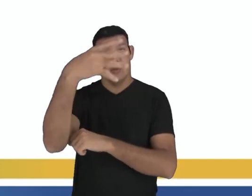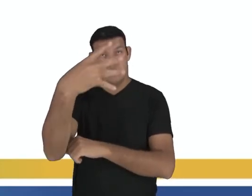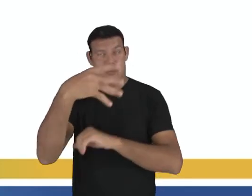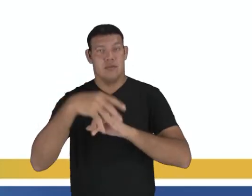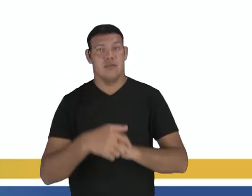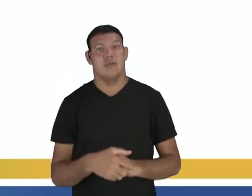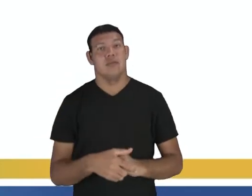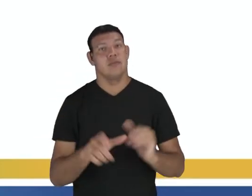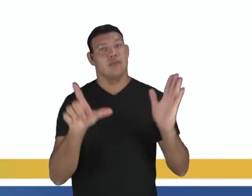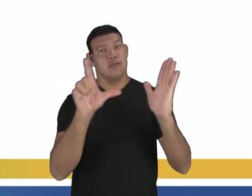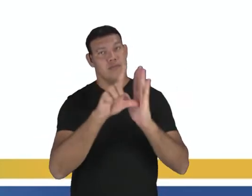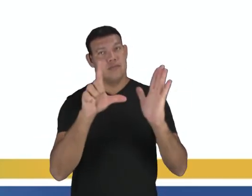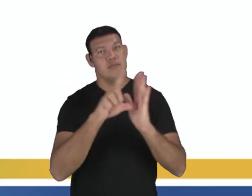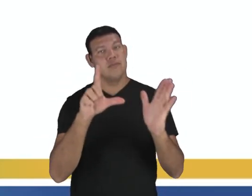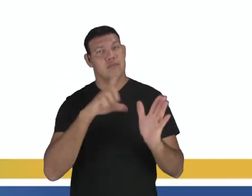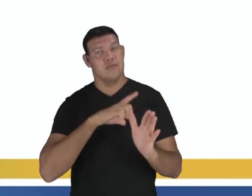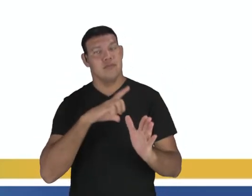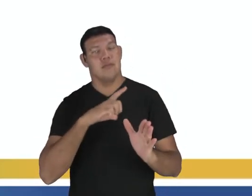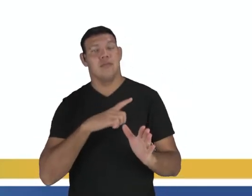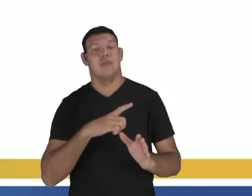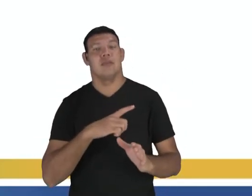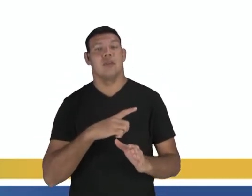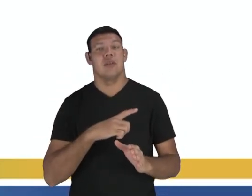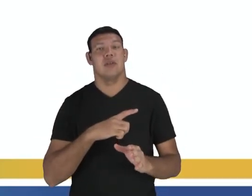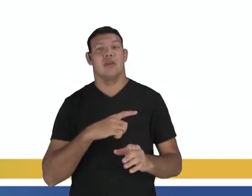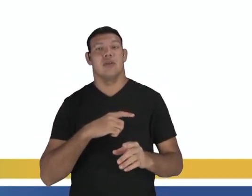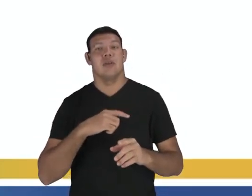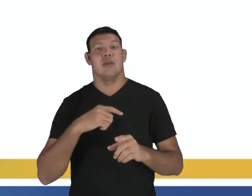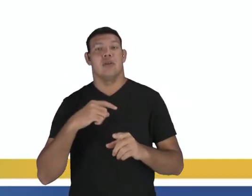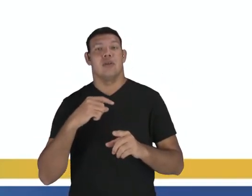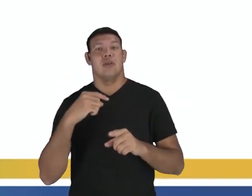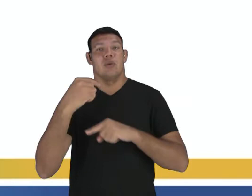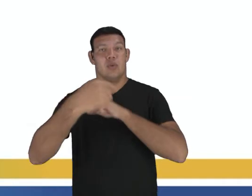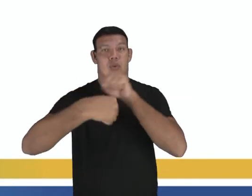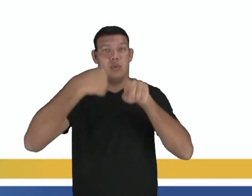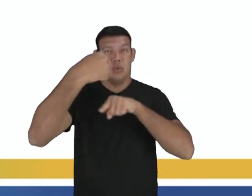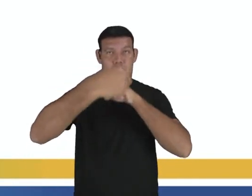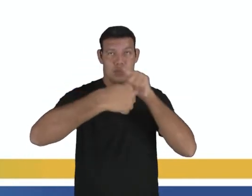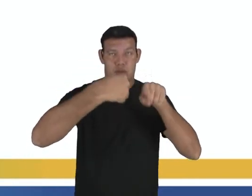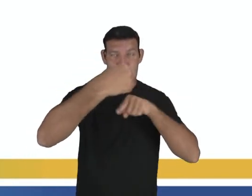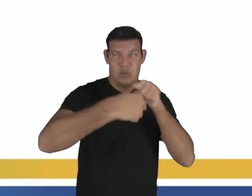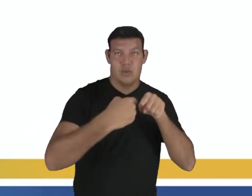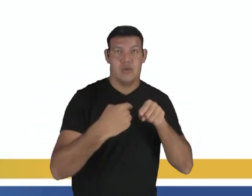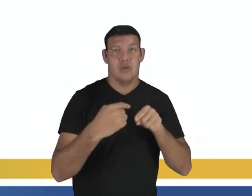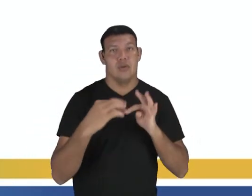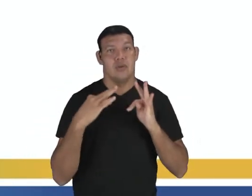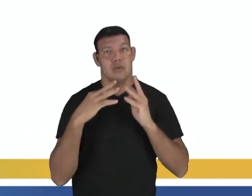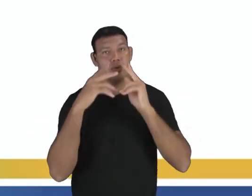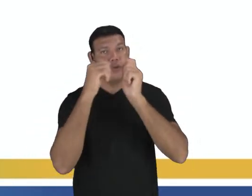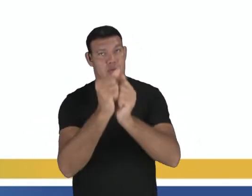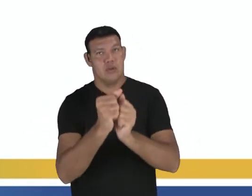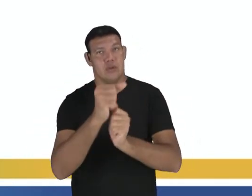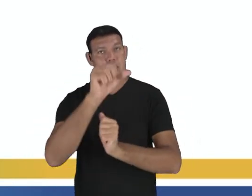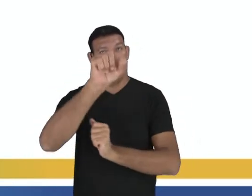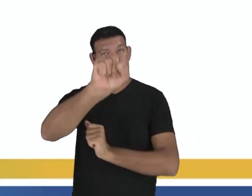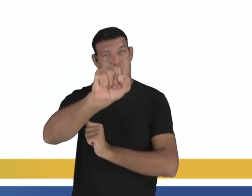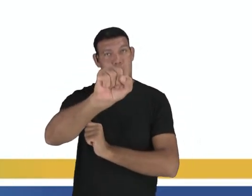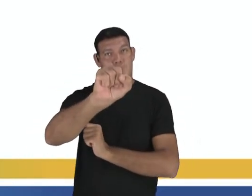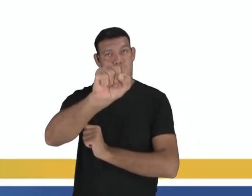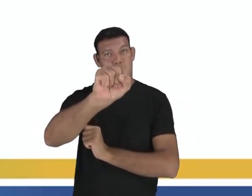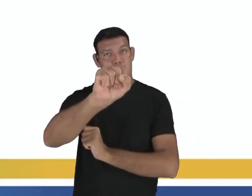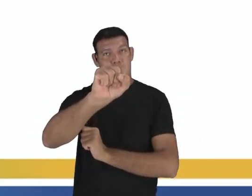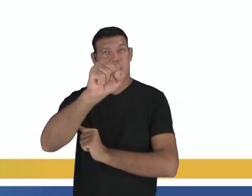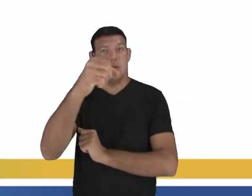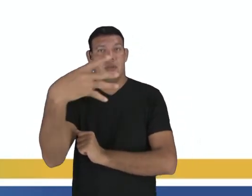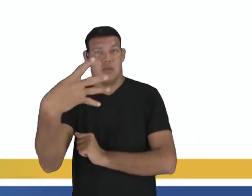um total de 84 rodas quando eu estou falando dos patinetes e dos skates. Lembrando, o valor